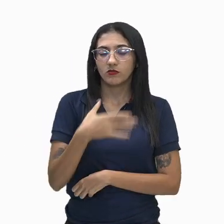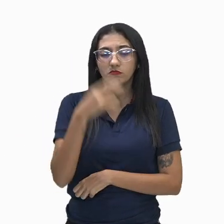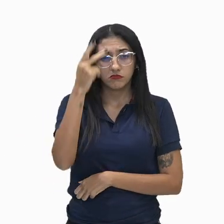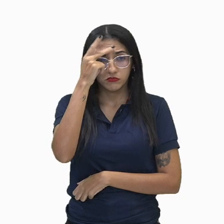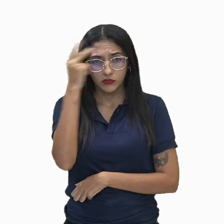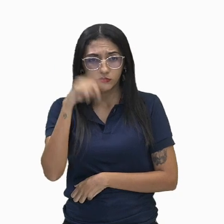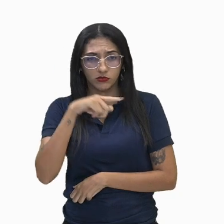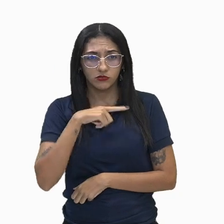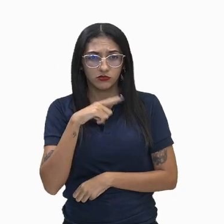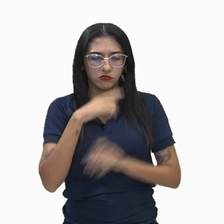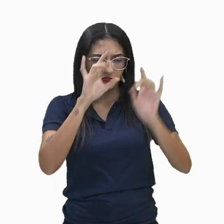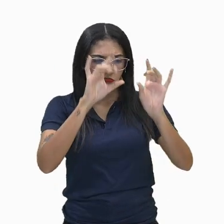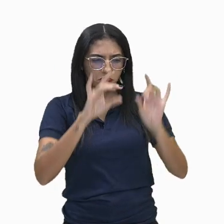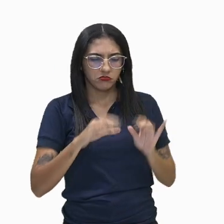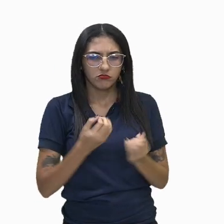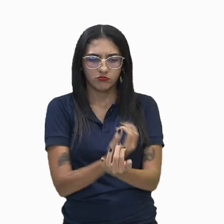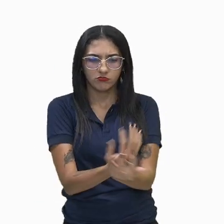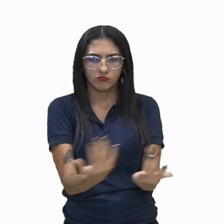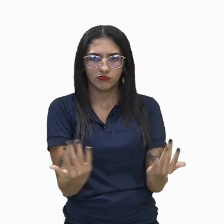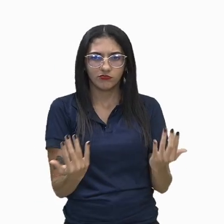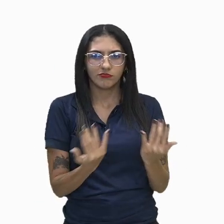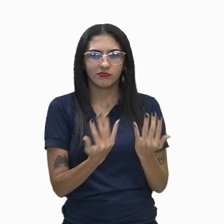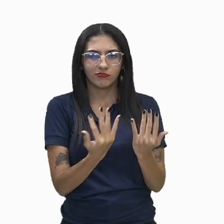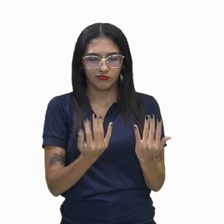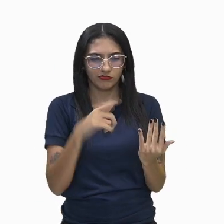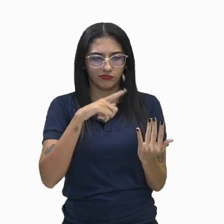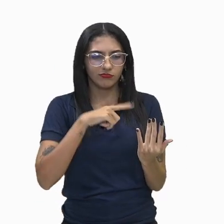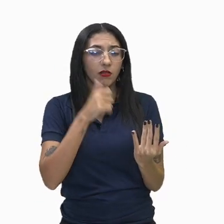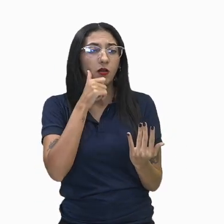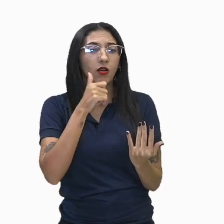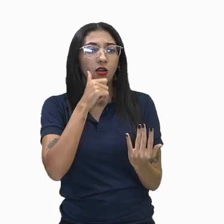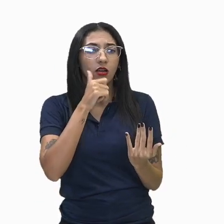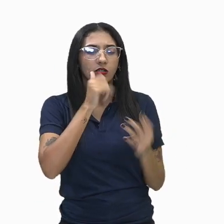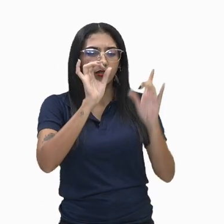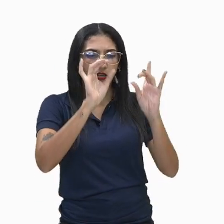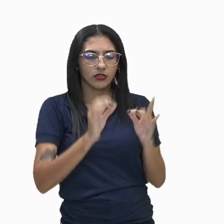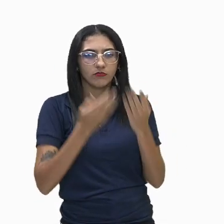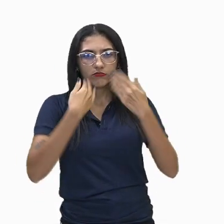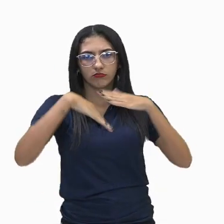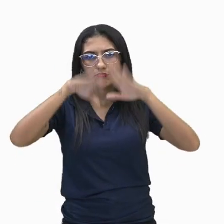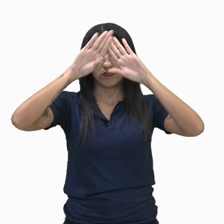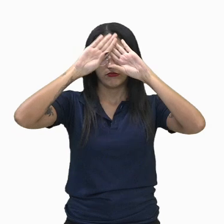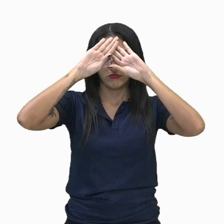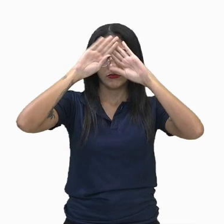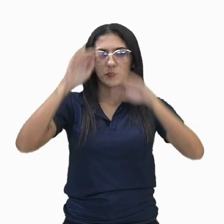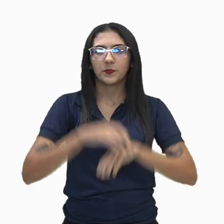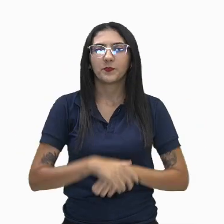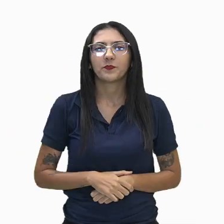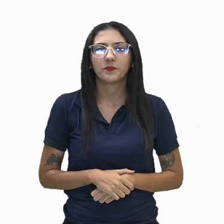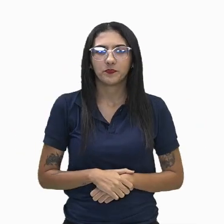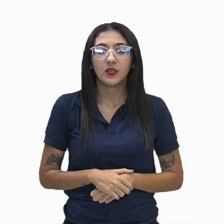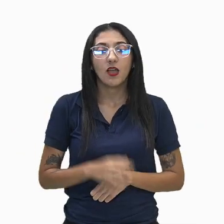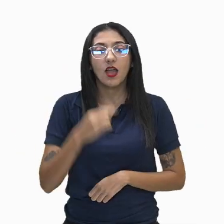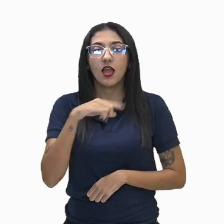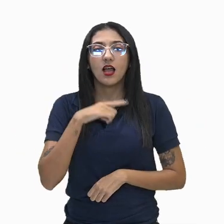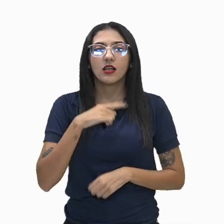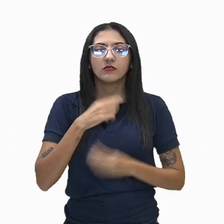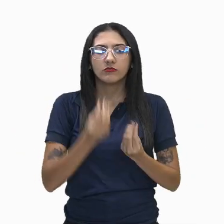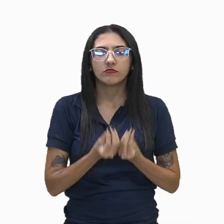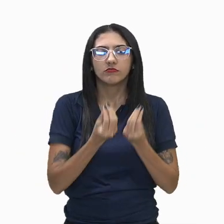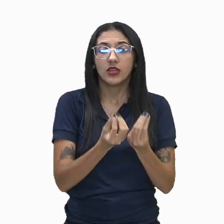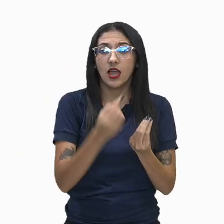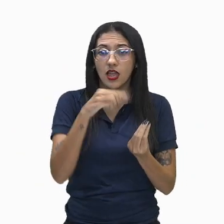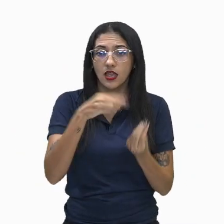preparam suas oferendas em Iemanjá, a deusa dos mares, nas religiões africanas e afro-brasileiras, e as apresentam para que esta